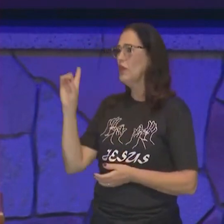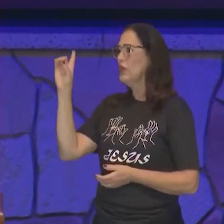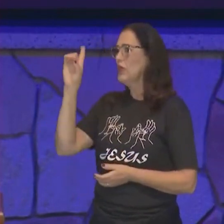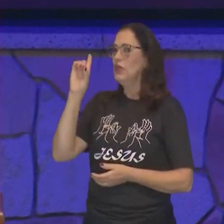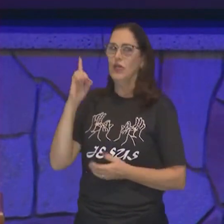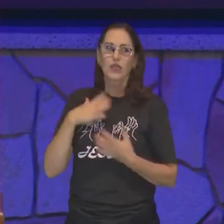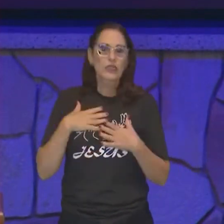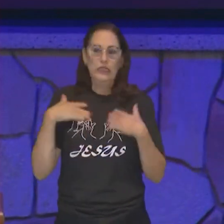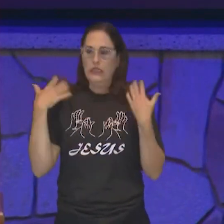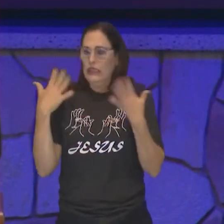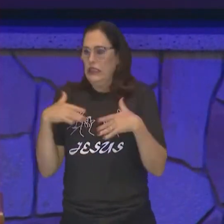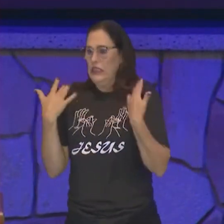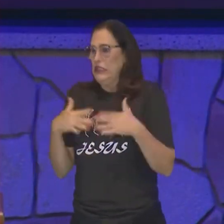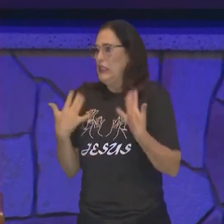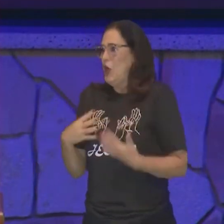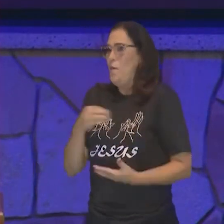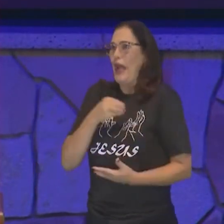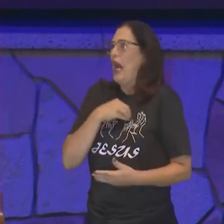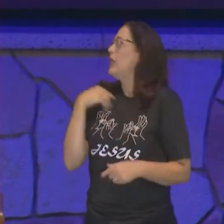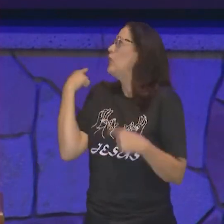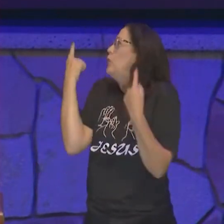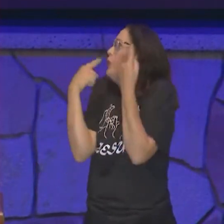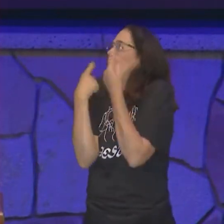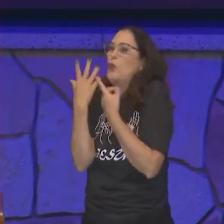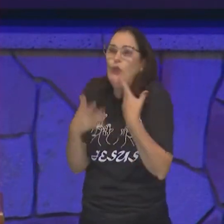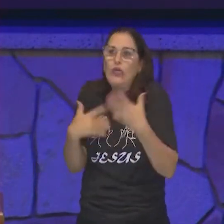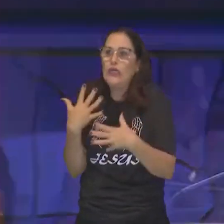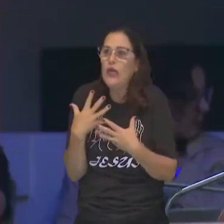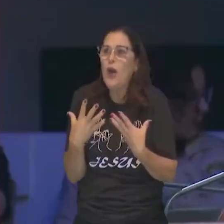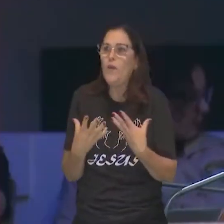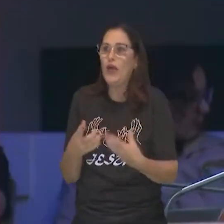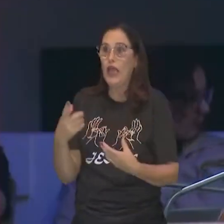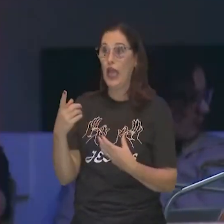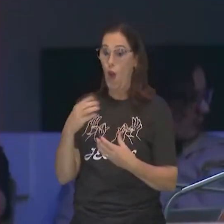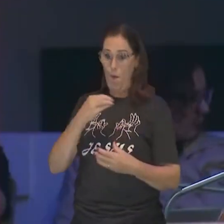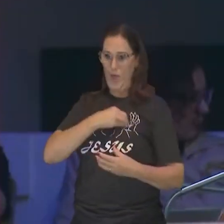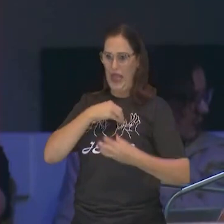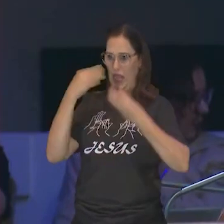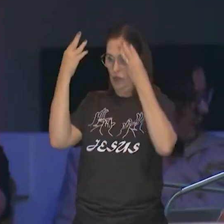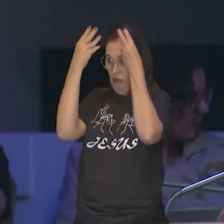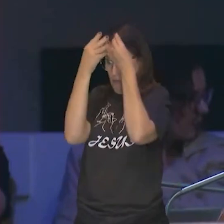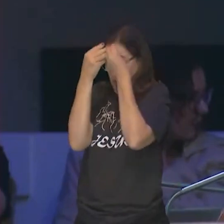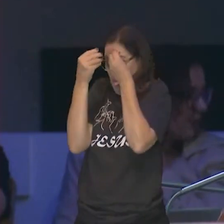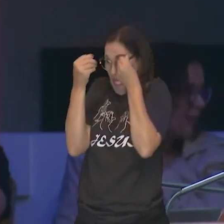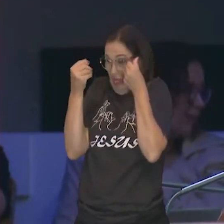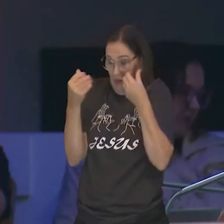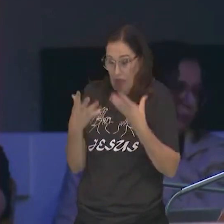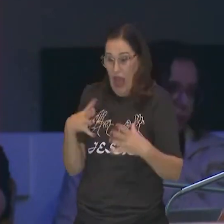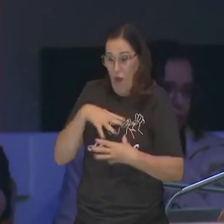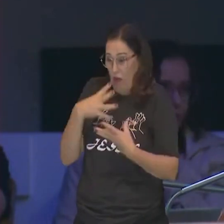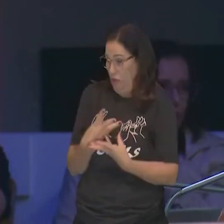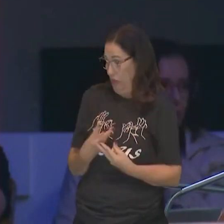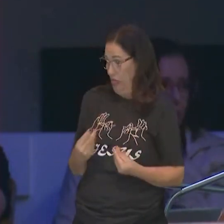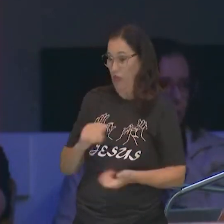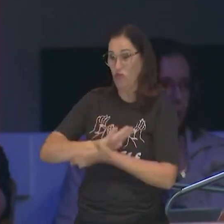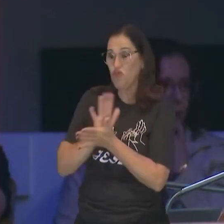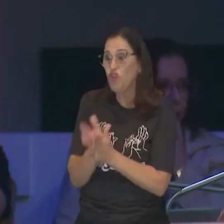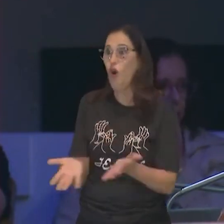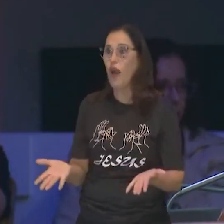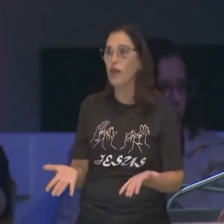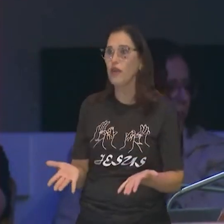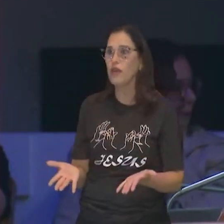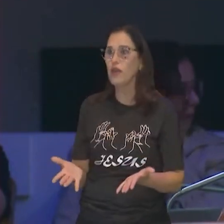sua loucura e a loucura do pecado, porque o pecado corrói a mente, corrói a alma. Diz o